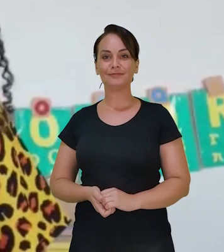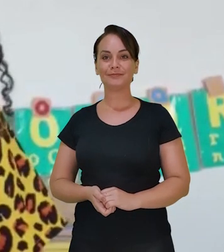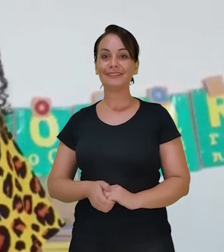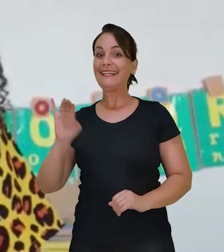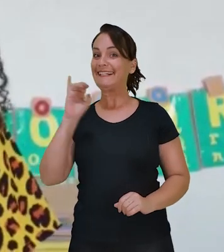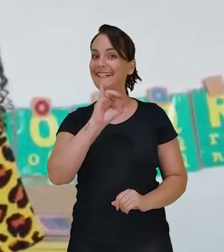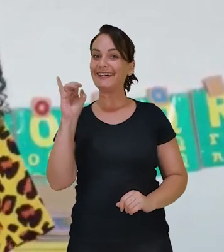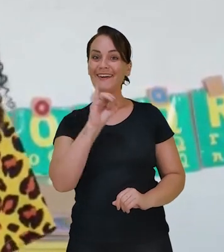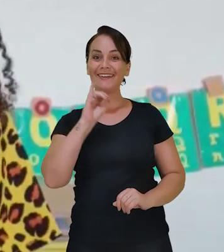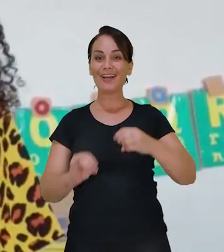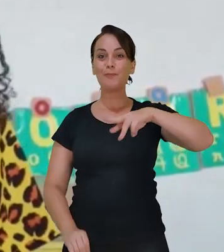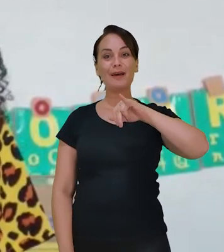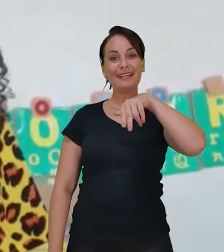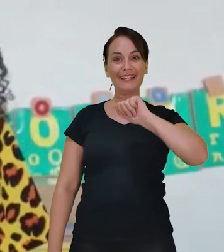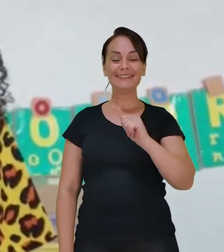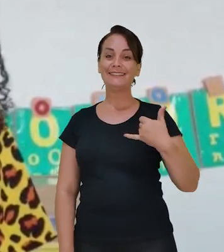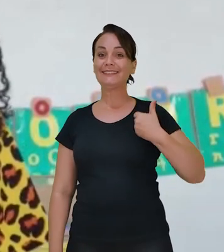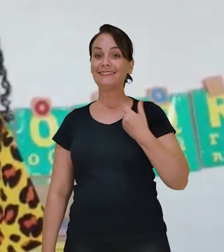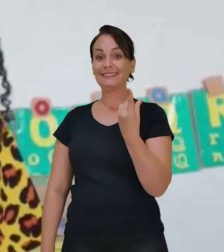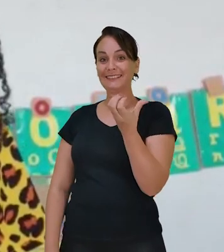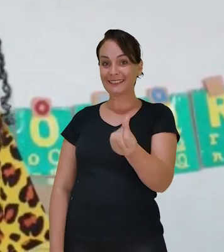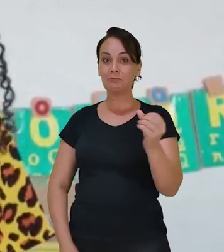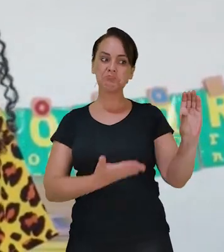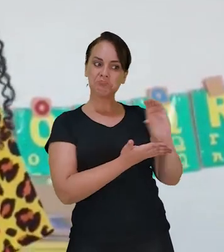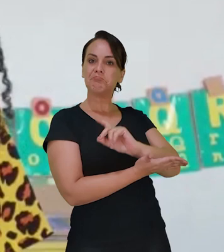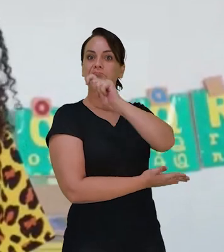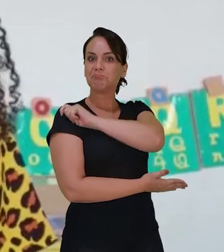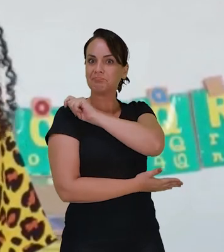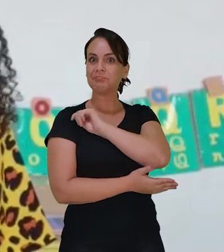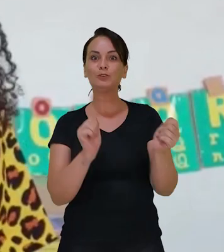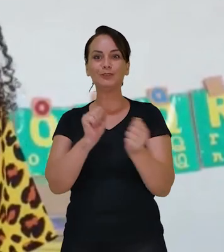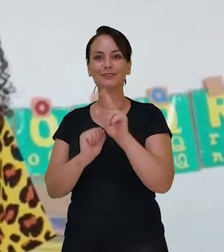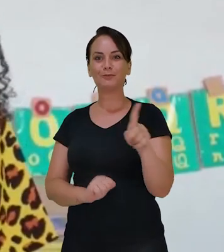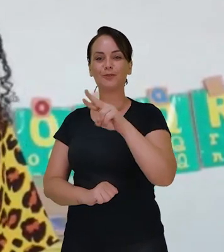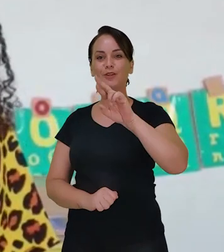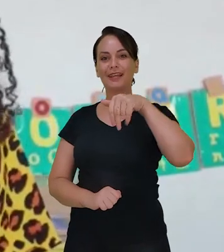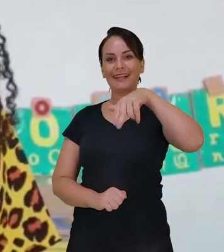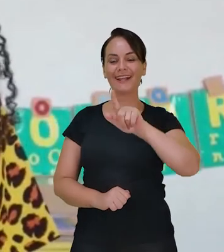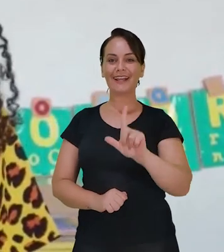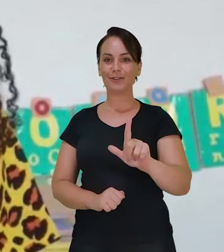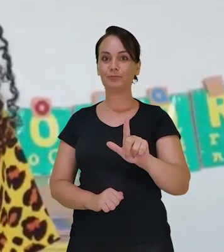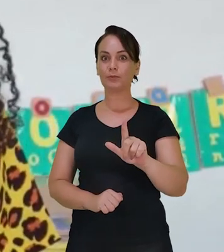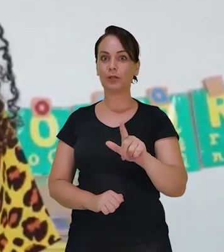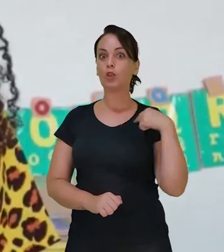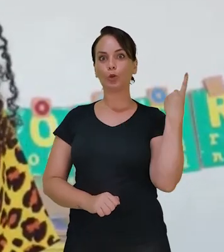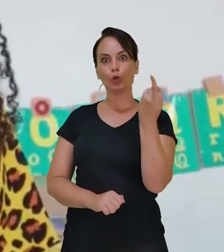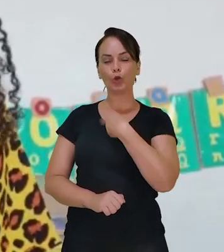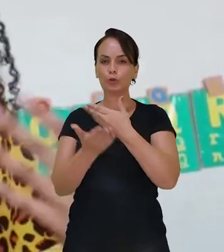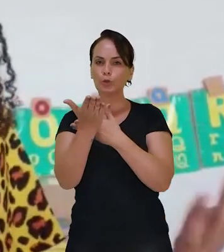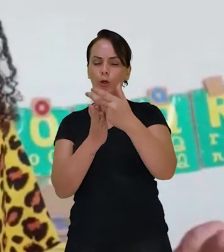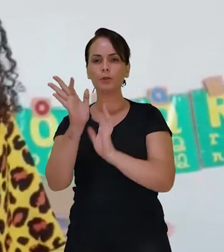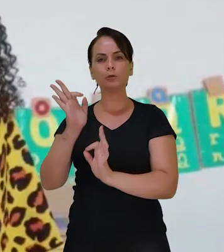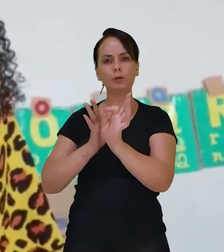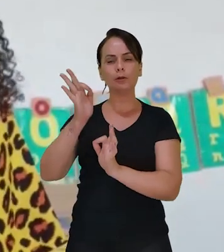Olá, meu nome é Mariana Leite, eu tenho 16 anos, sou bolsista do programa WASH, juntamente com a professora Raquel Madonado. A gente iniciou o